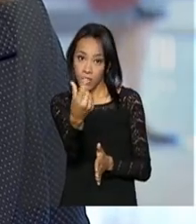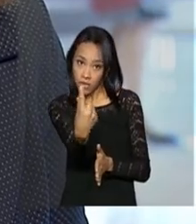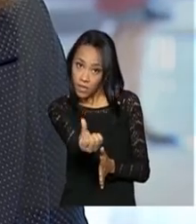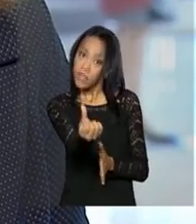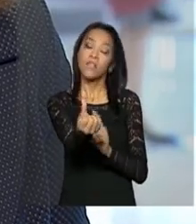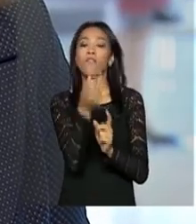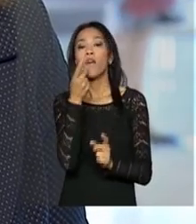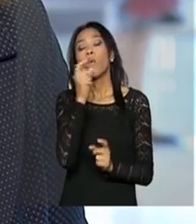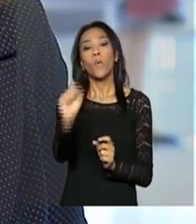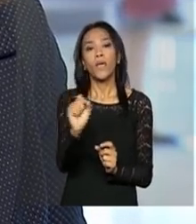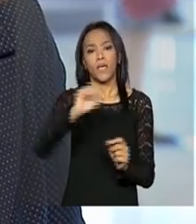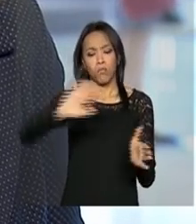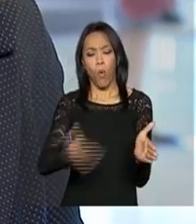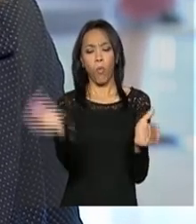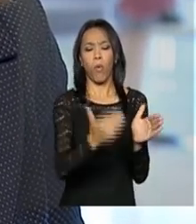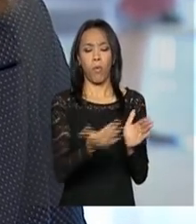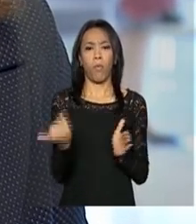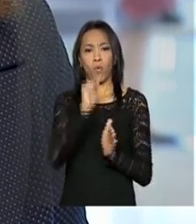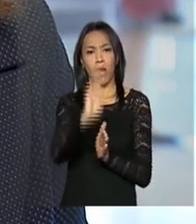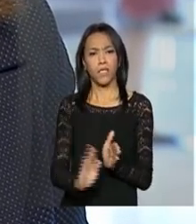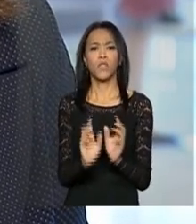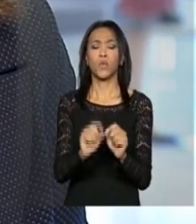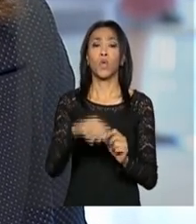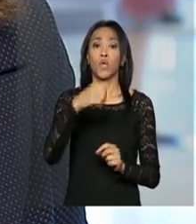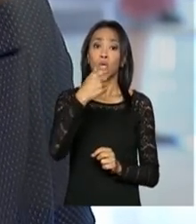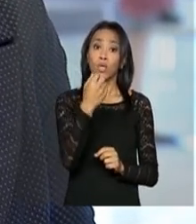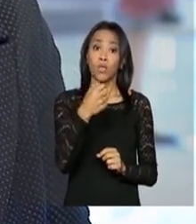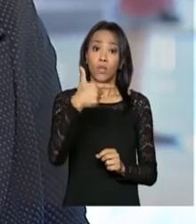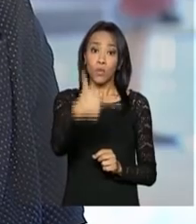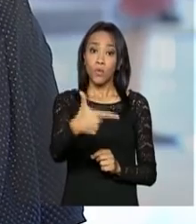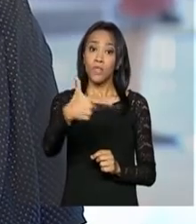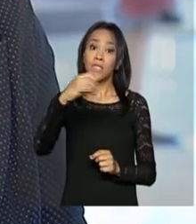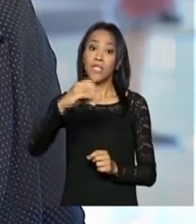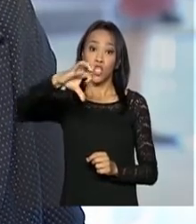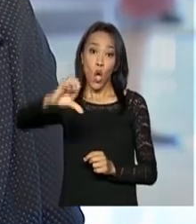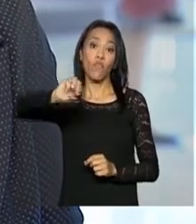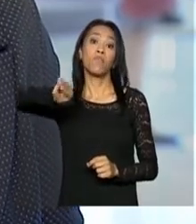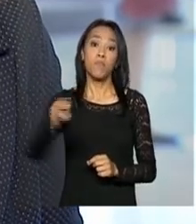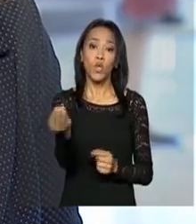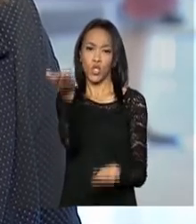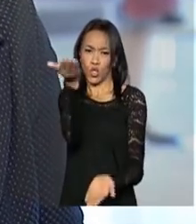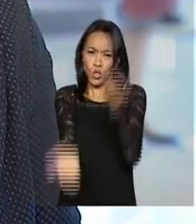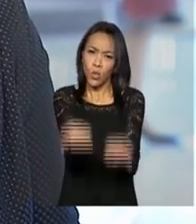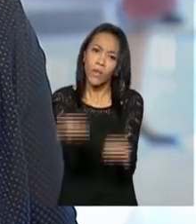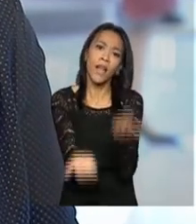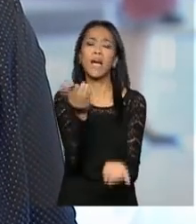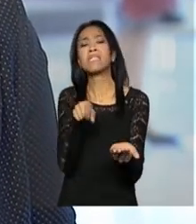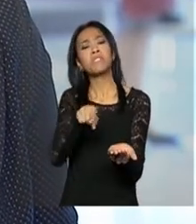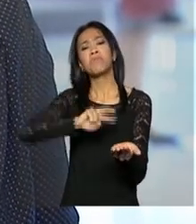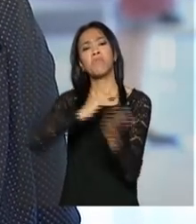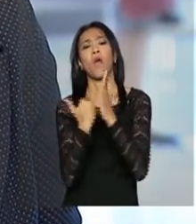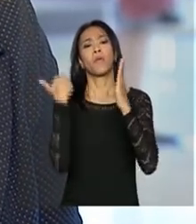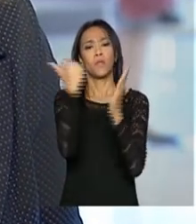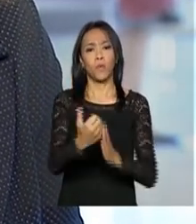aponta que a produção brasileira será de cerca de 209 milhões de toneladas de grãos, o que equivale a um aumento